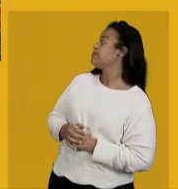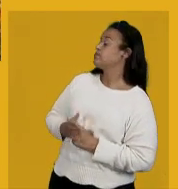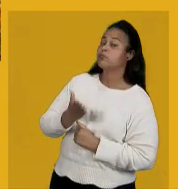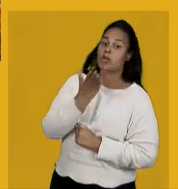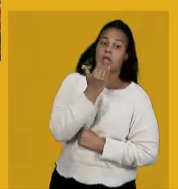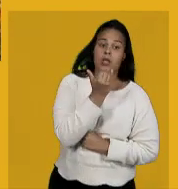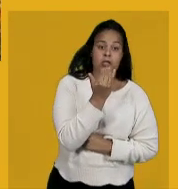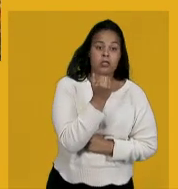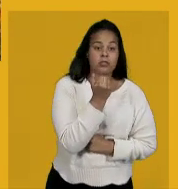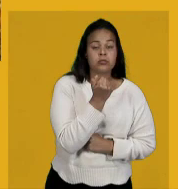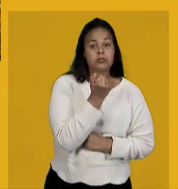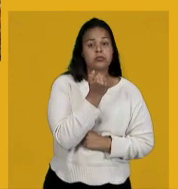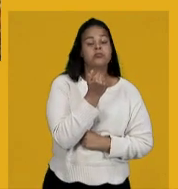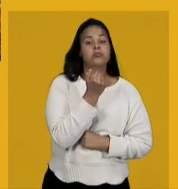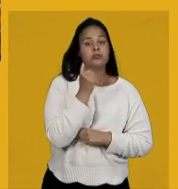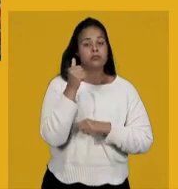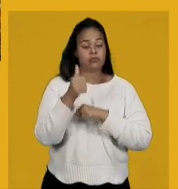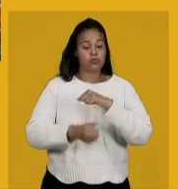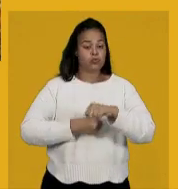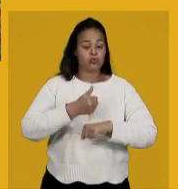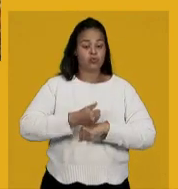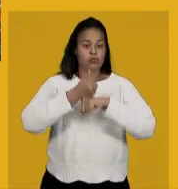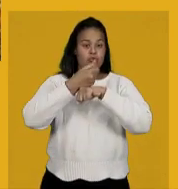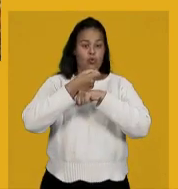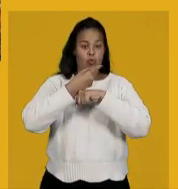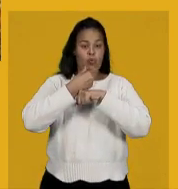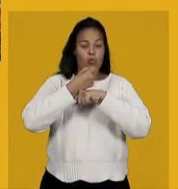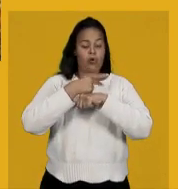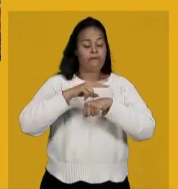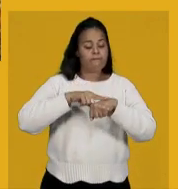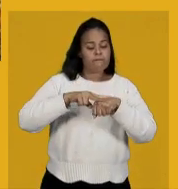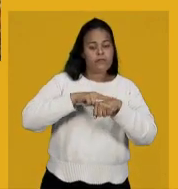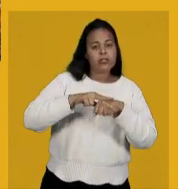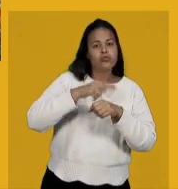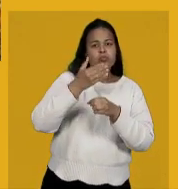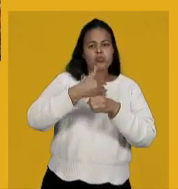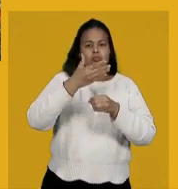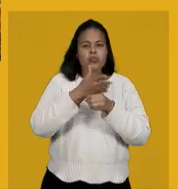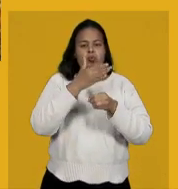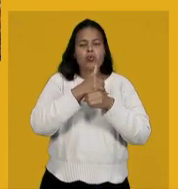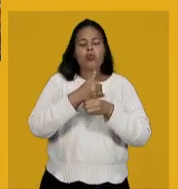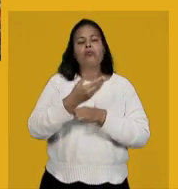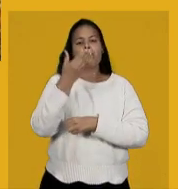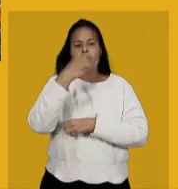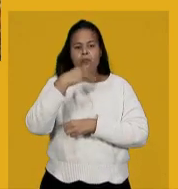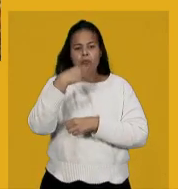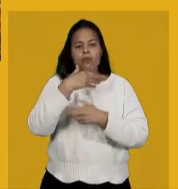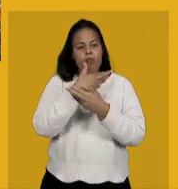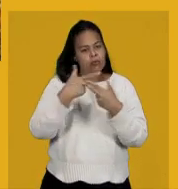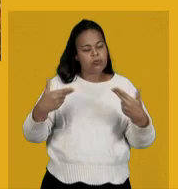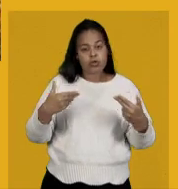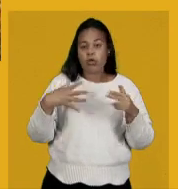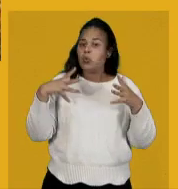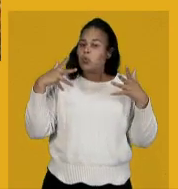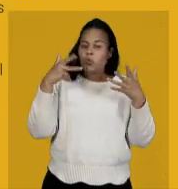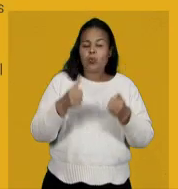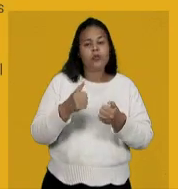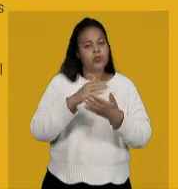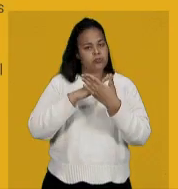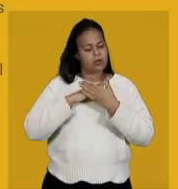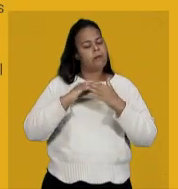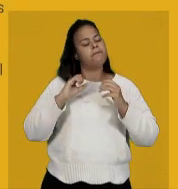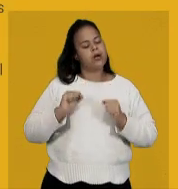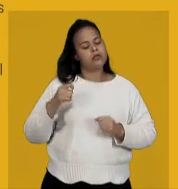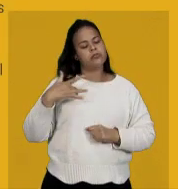Alimentação com medicamento. Olha, aí a gente tem verdura, legume, frutas, Tudo isso vai nos ajudar a ter